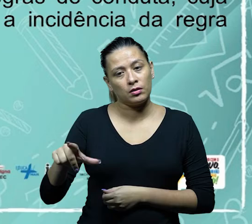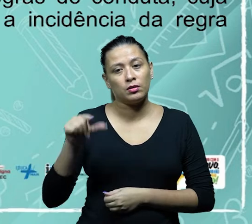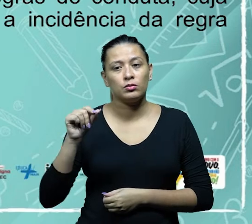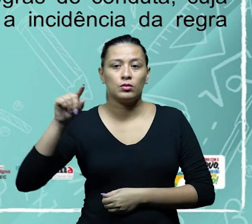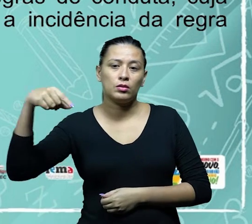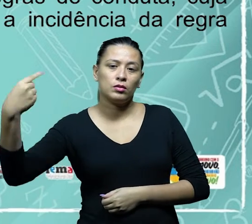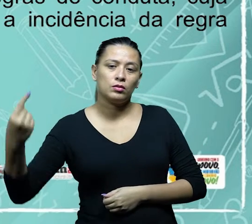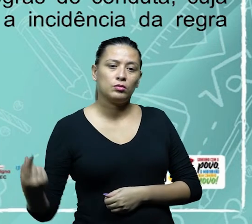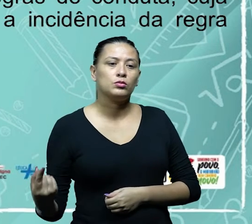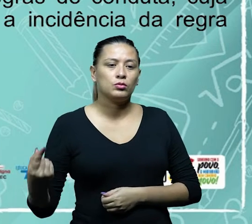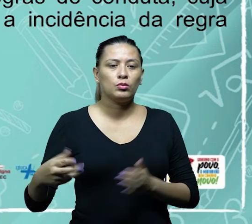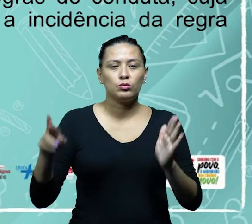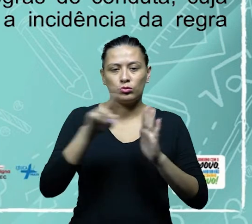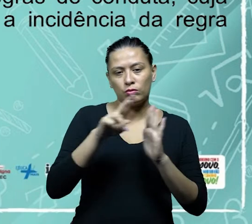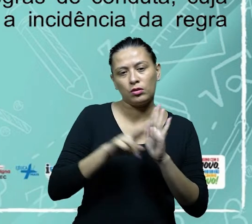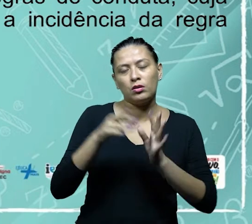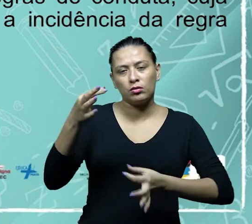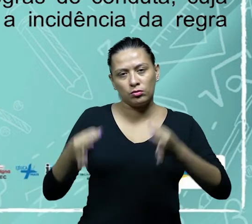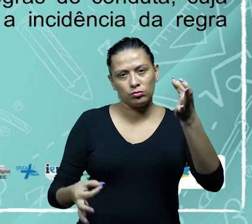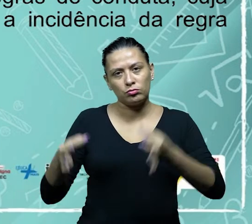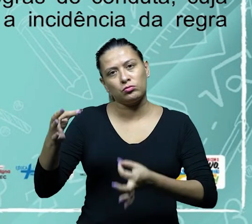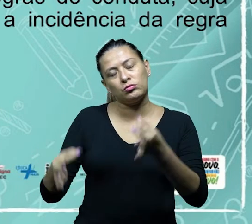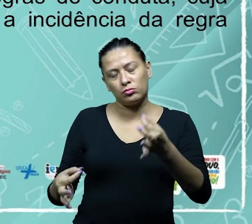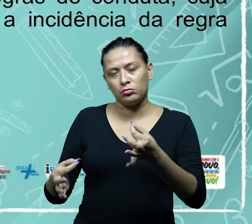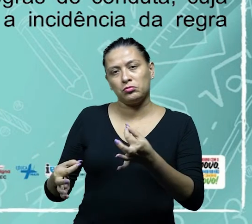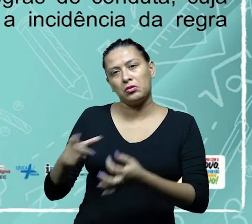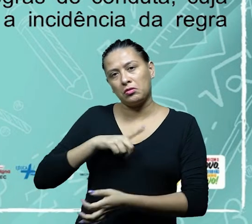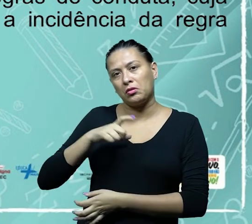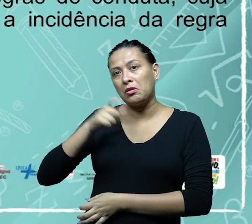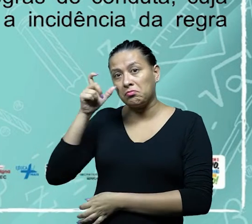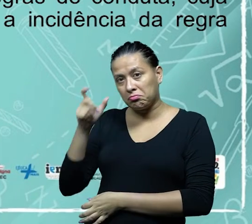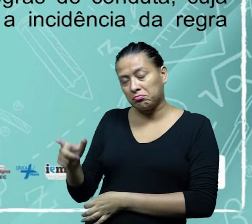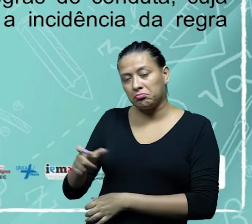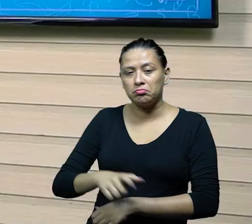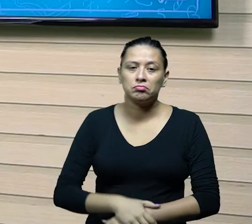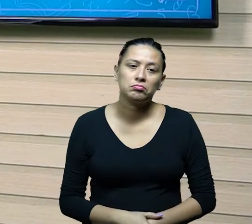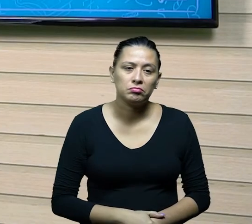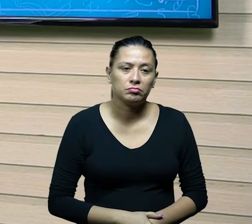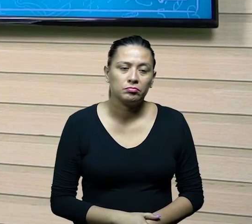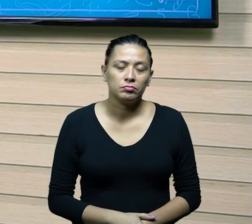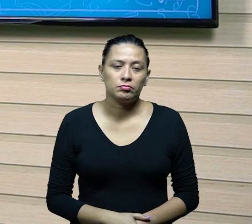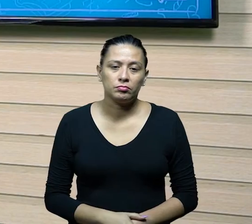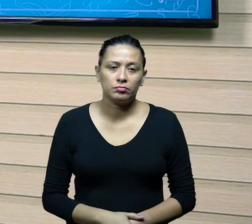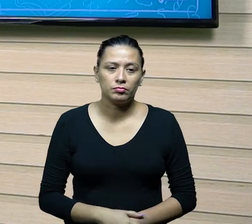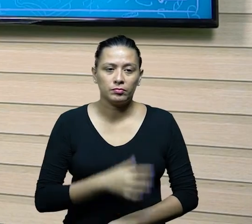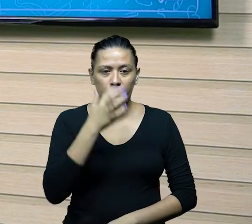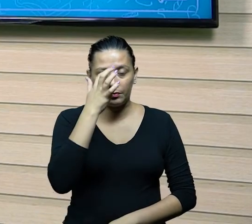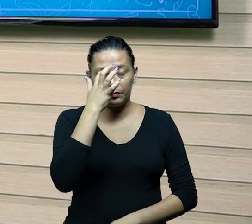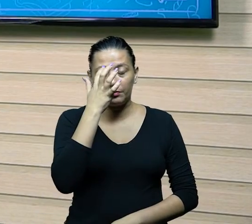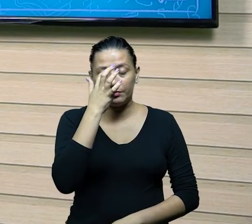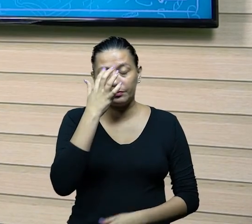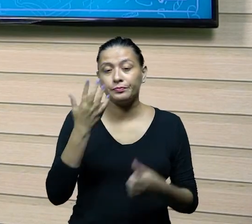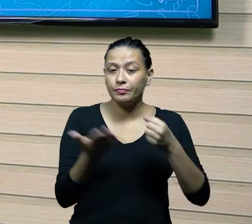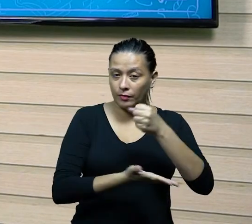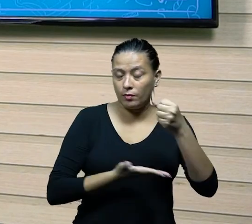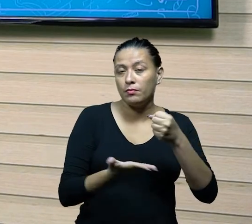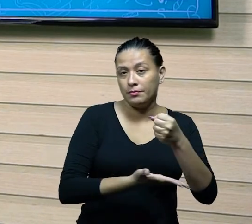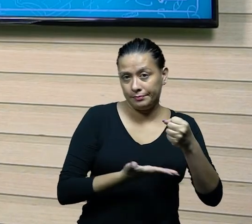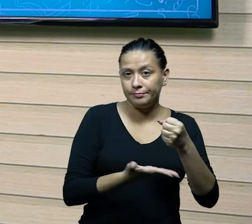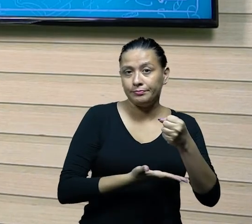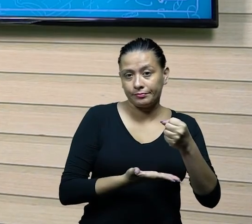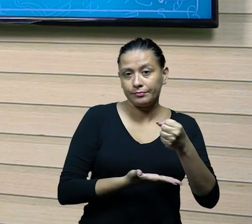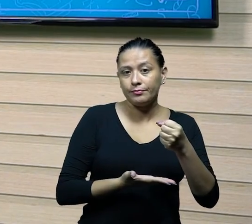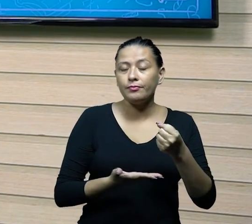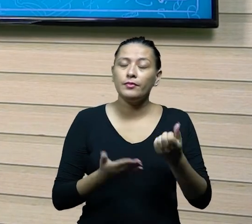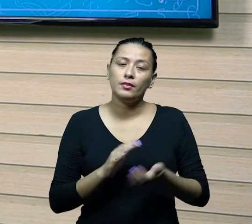da Adesão daqueles que a incidência da regra jurídica a conversar com base nesse questionamento de